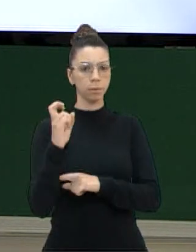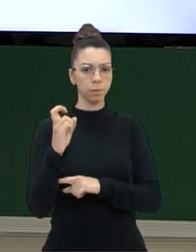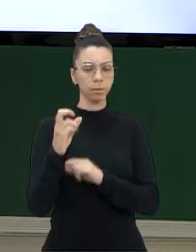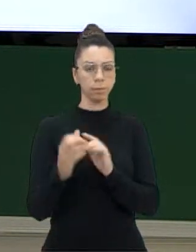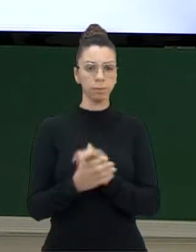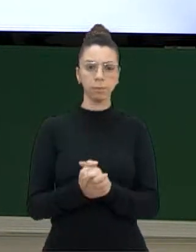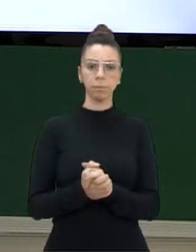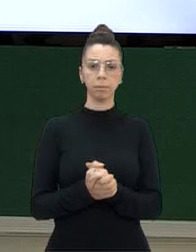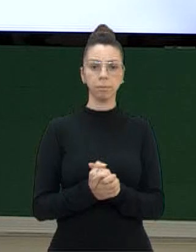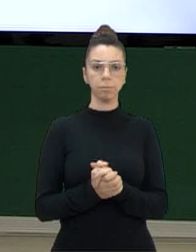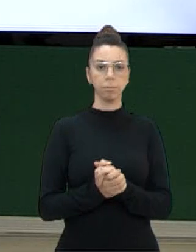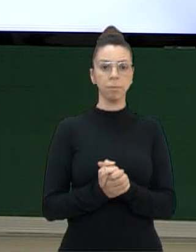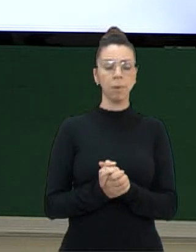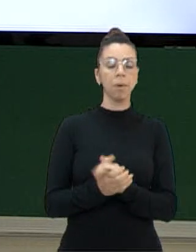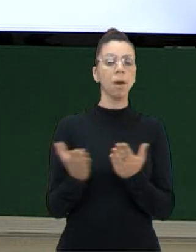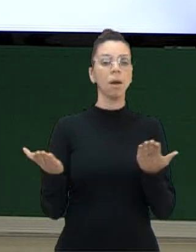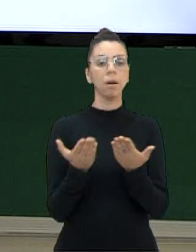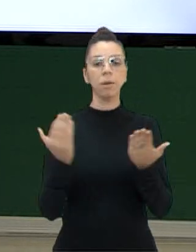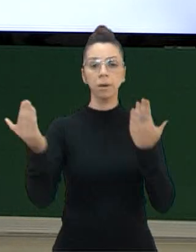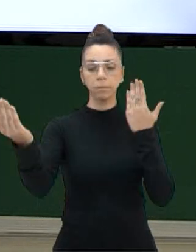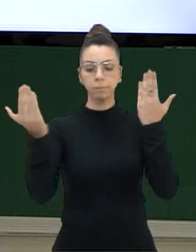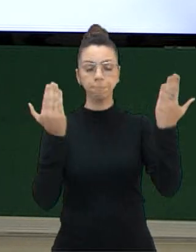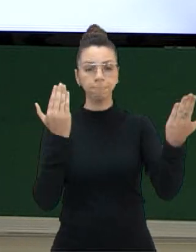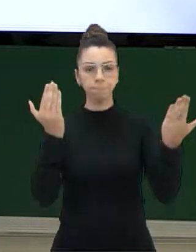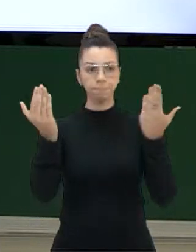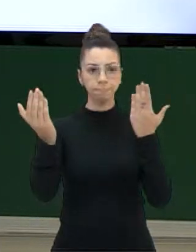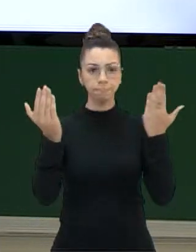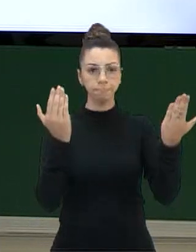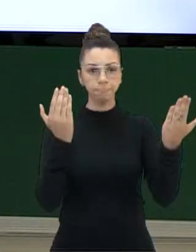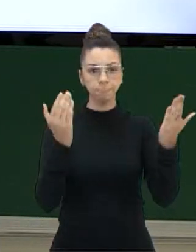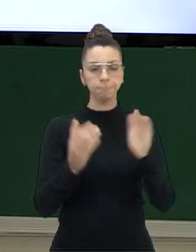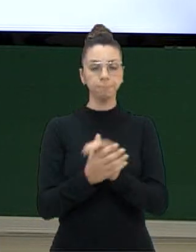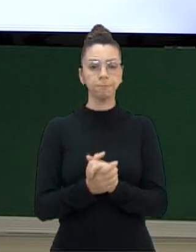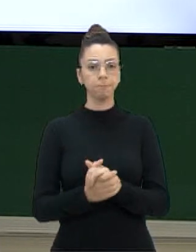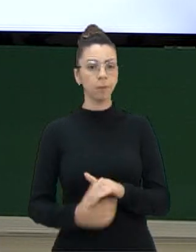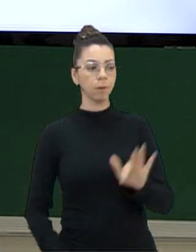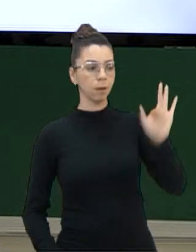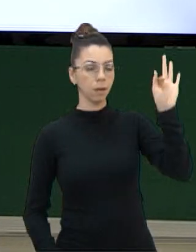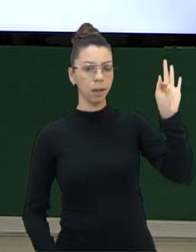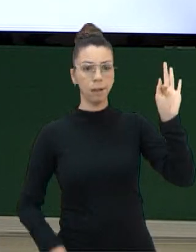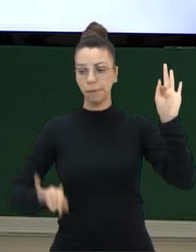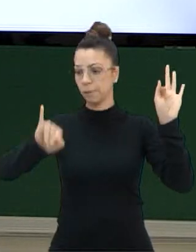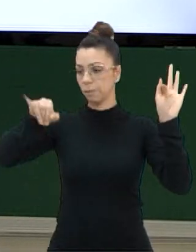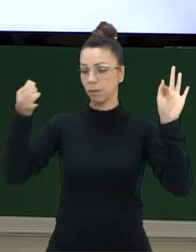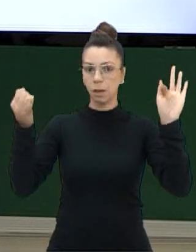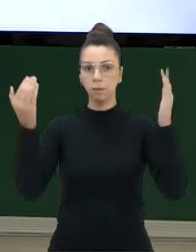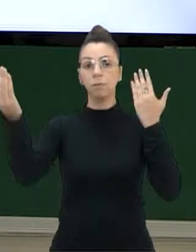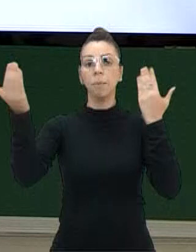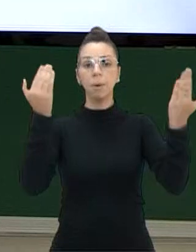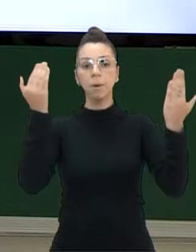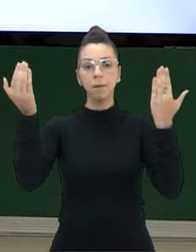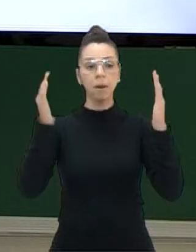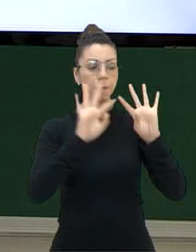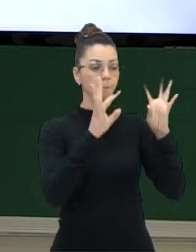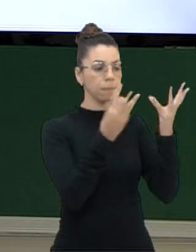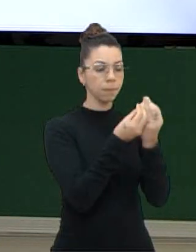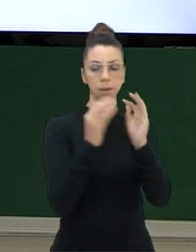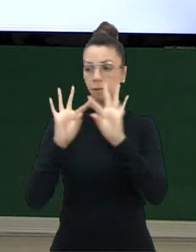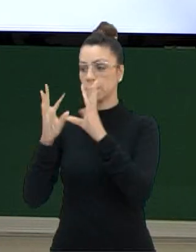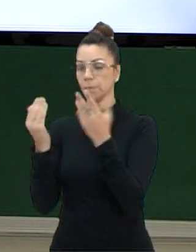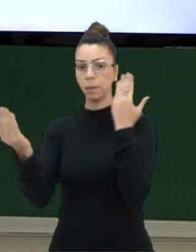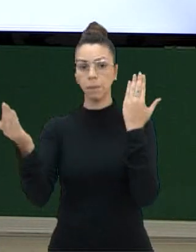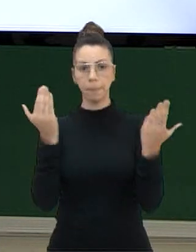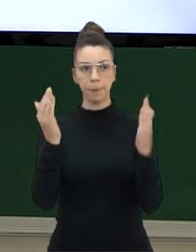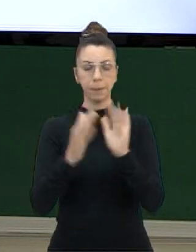ideia da casa dos pica-piedra, vamos pensar agora na casa dos Jetson, os supersônicos em espanhol. Será que nós saberíamos